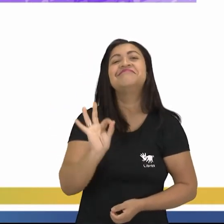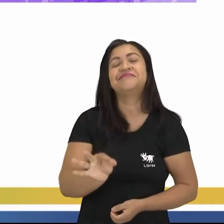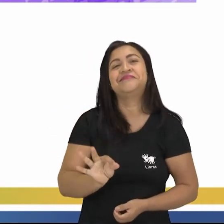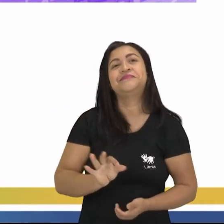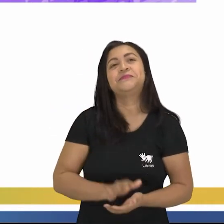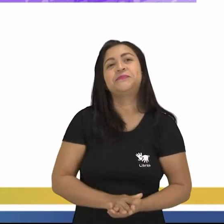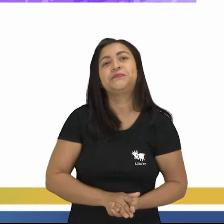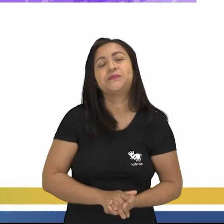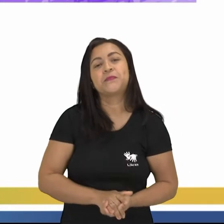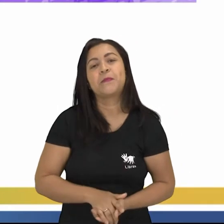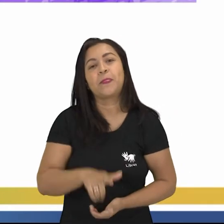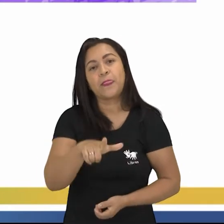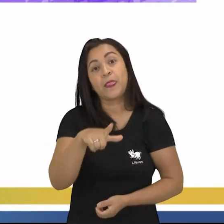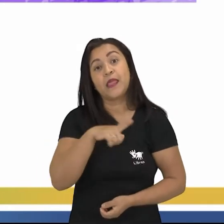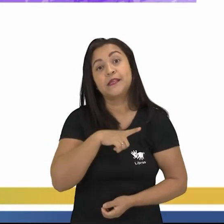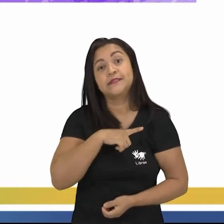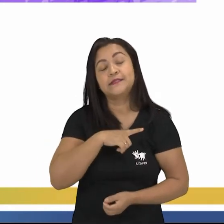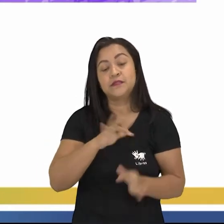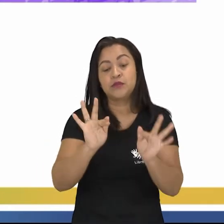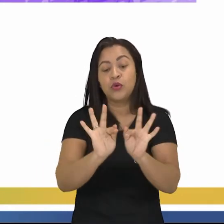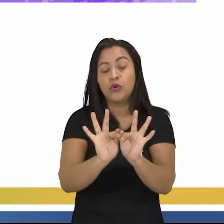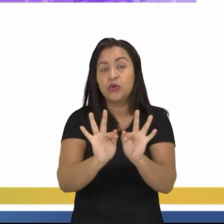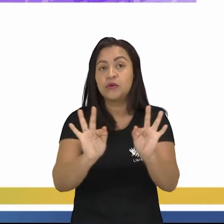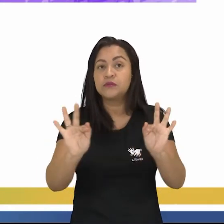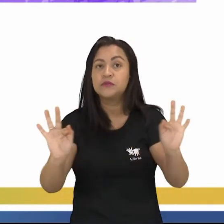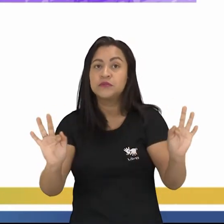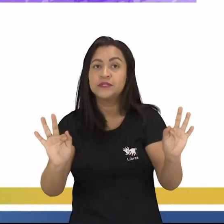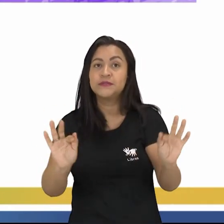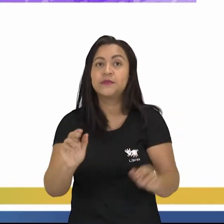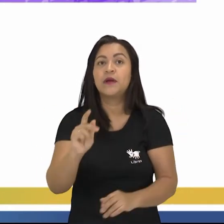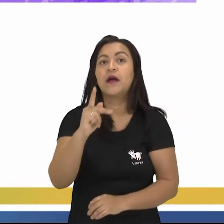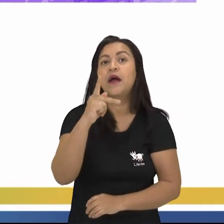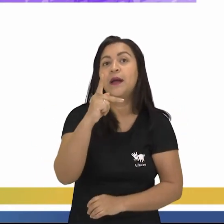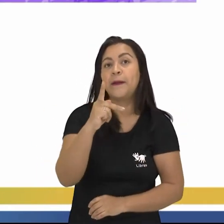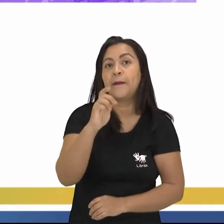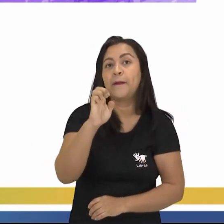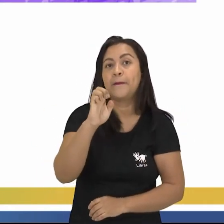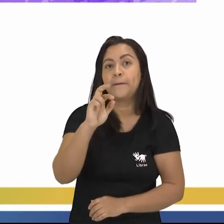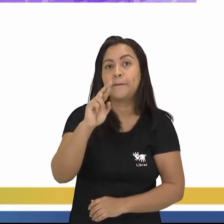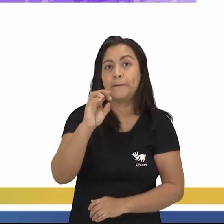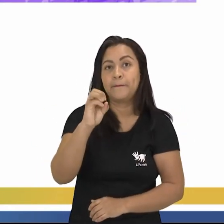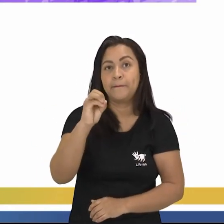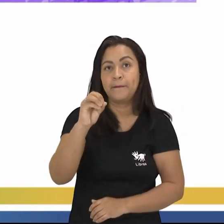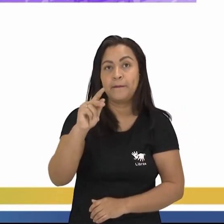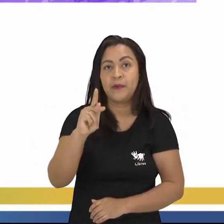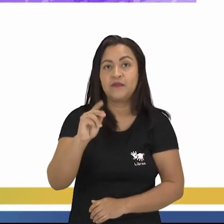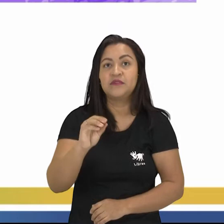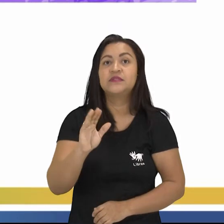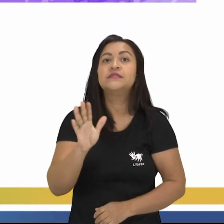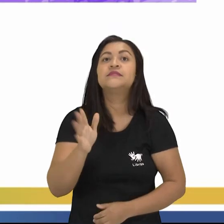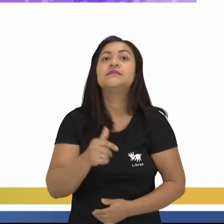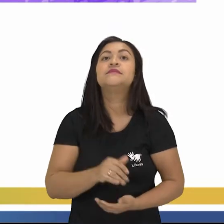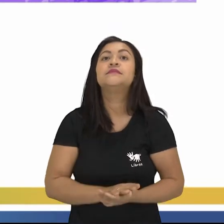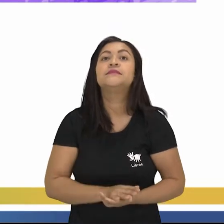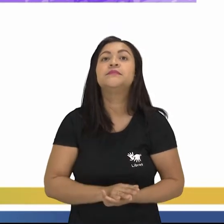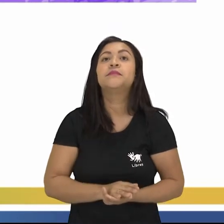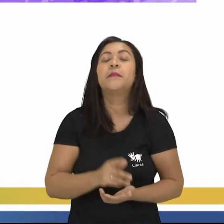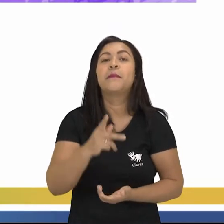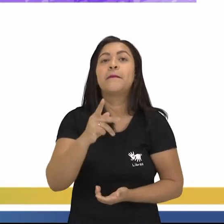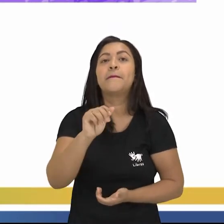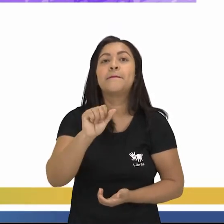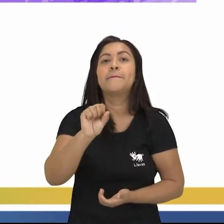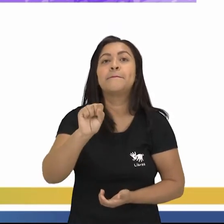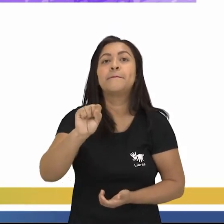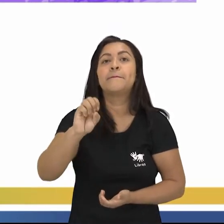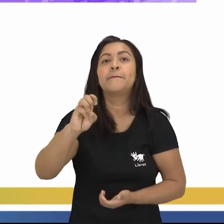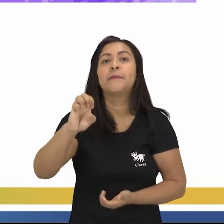você vai usar na oração condicional past perfect e na minha oração de resultado would have e o verbo